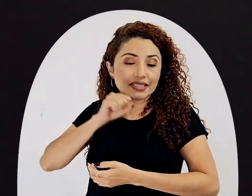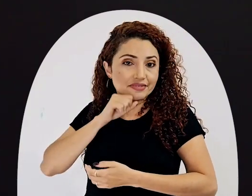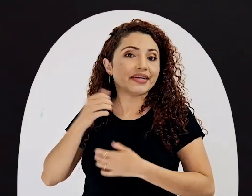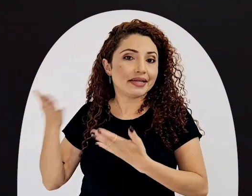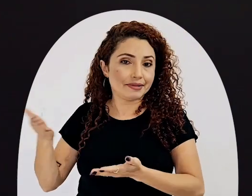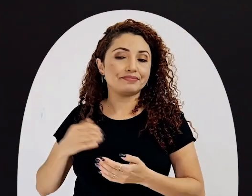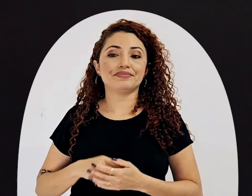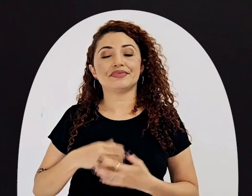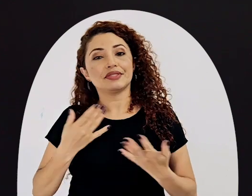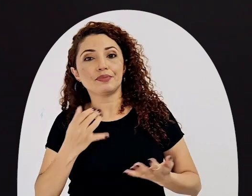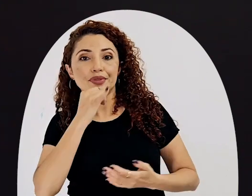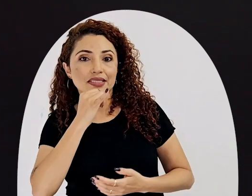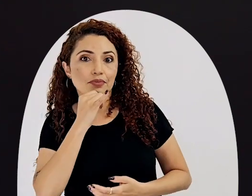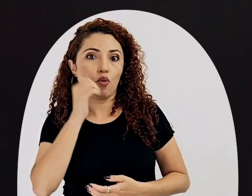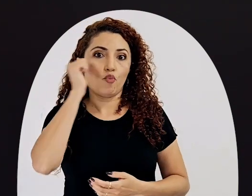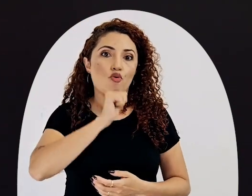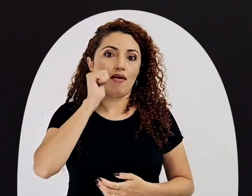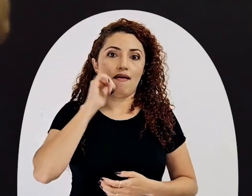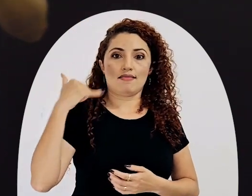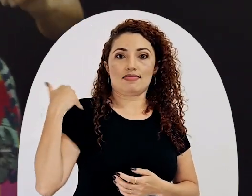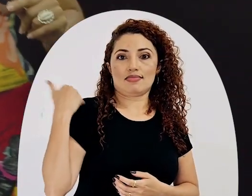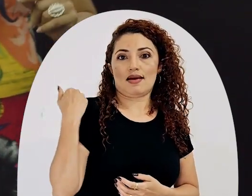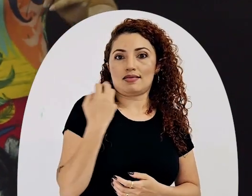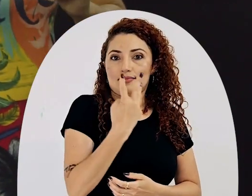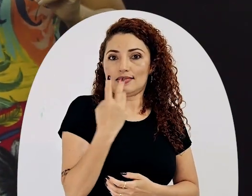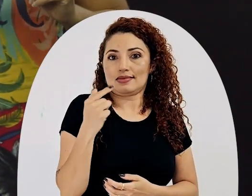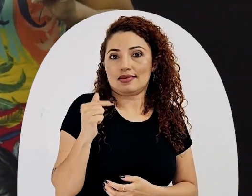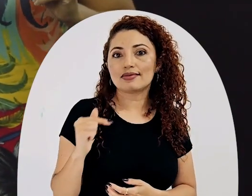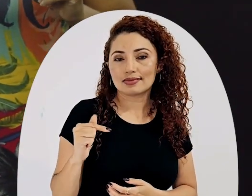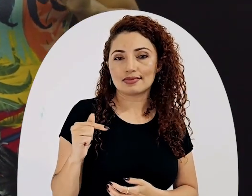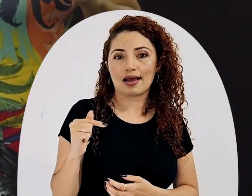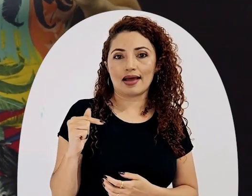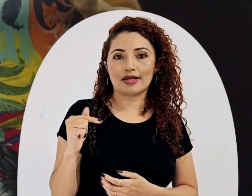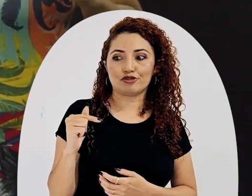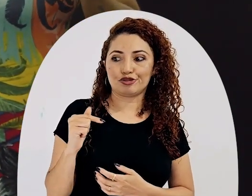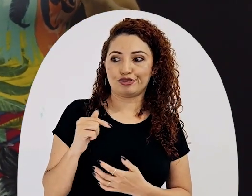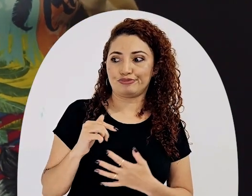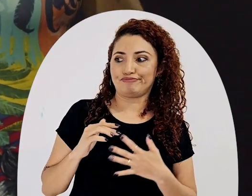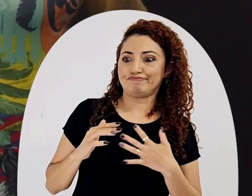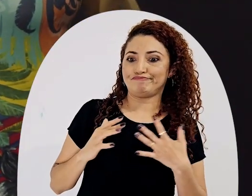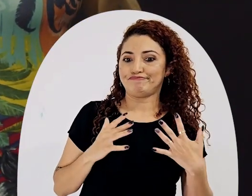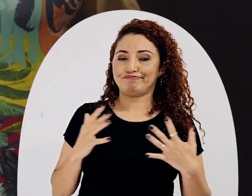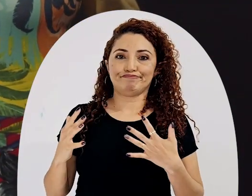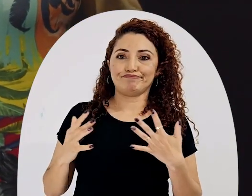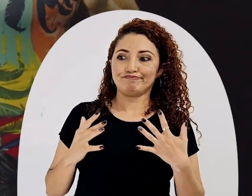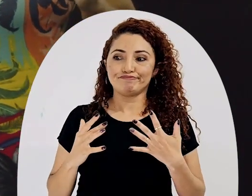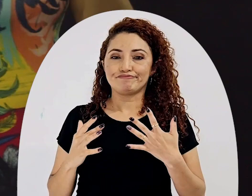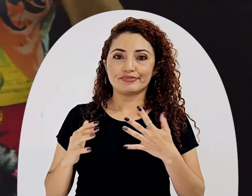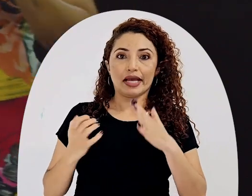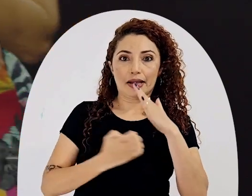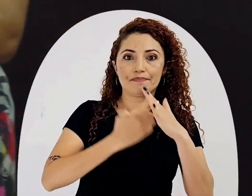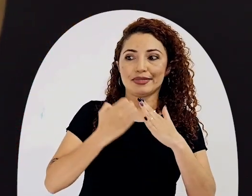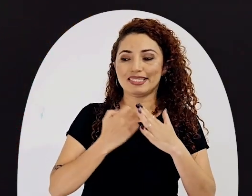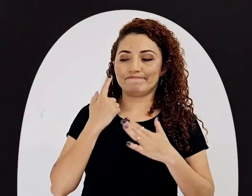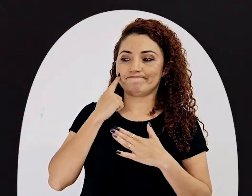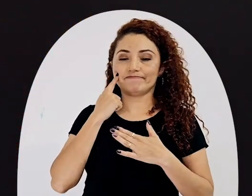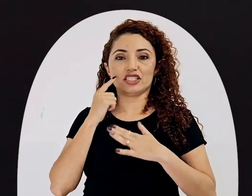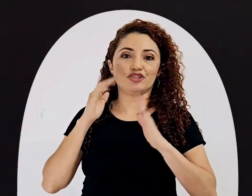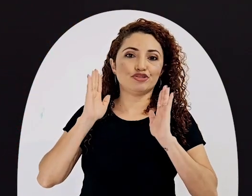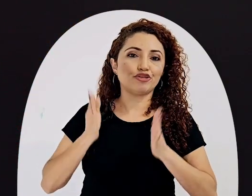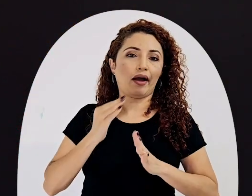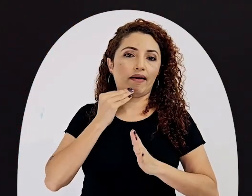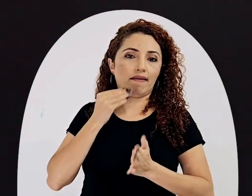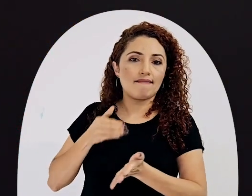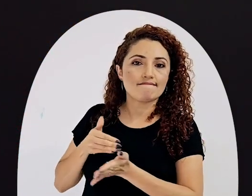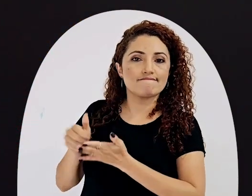anos ela já é pensada em ser excluída do quadro efetivo de trabalho, e os homens ao